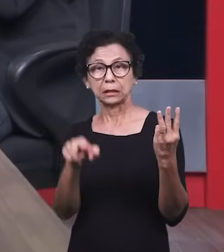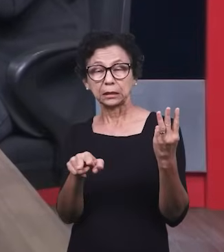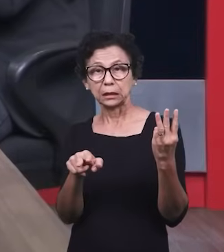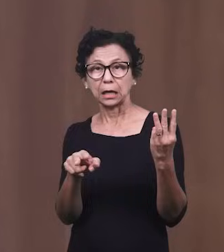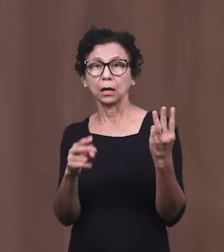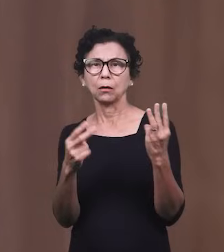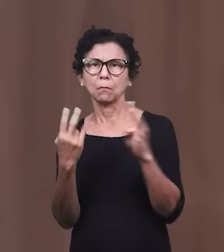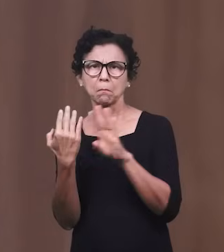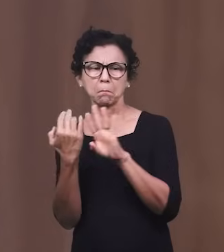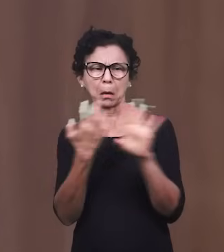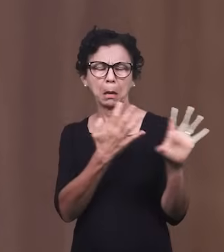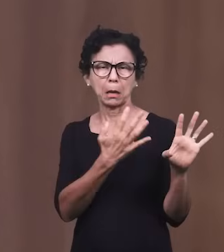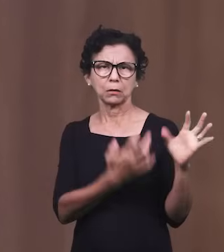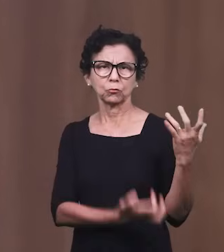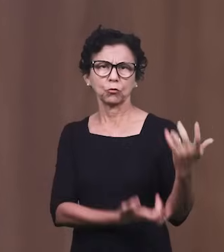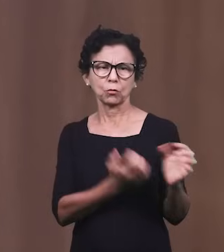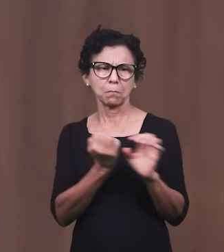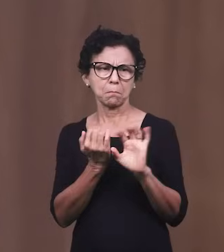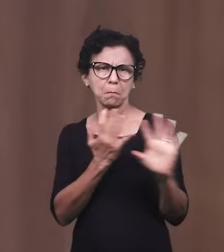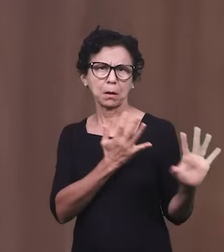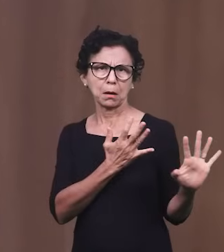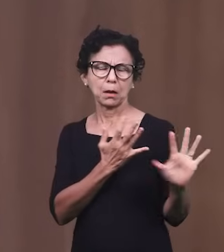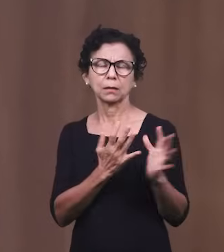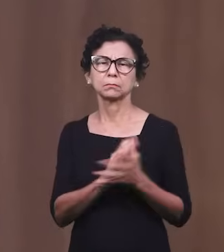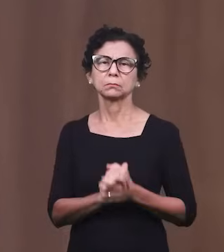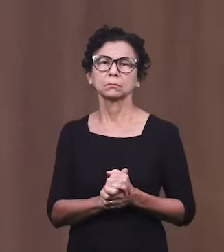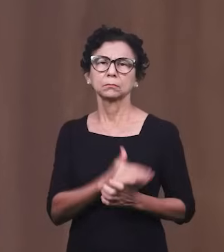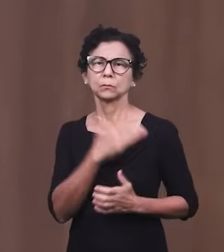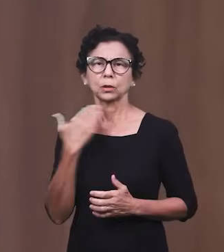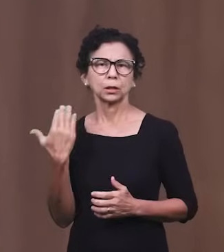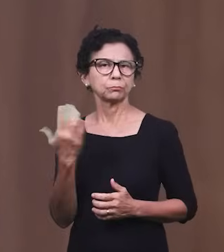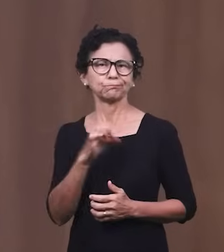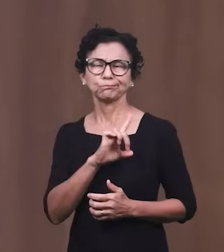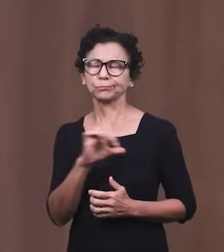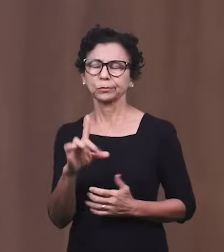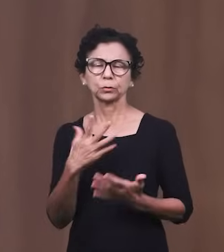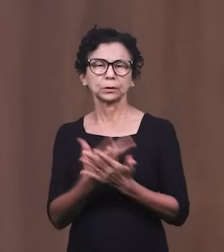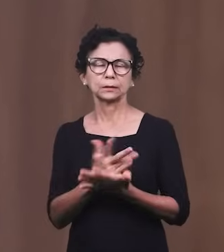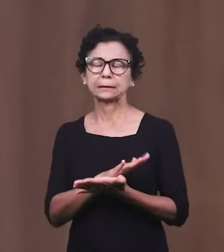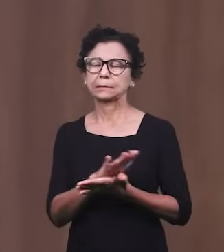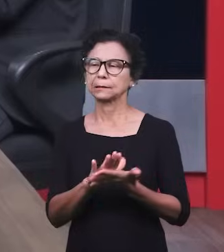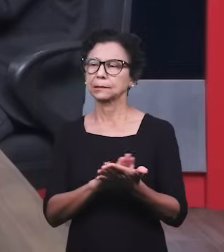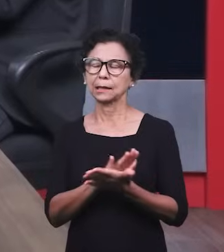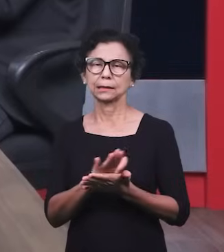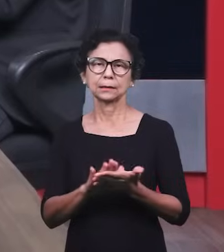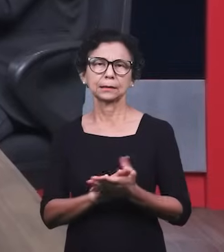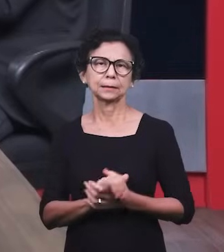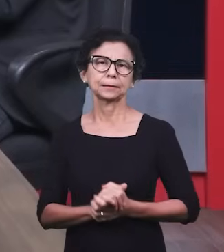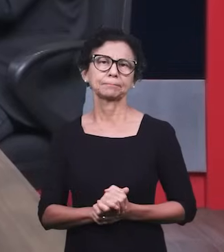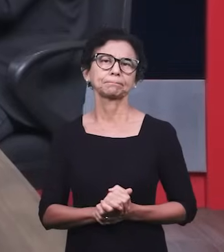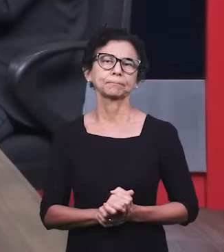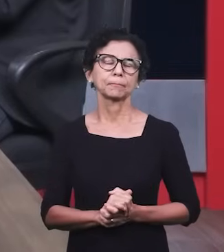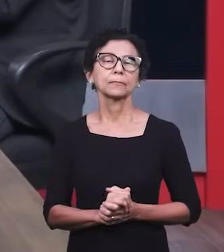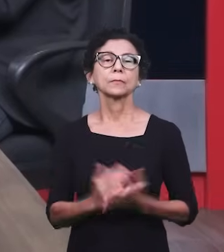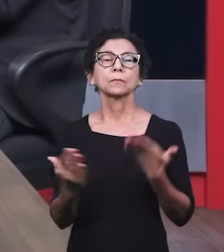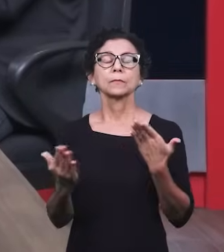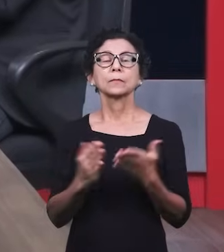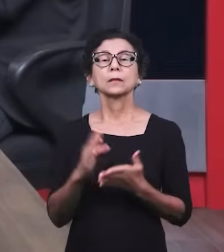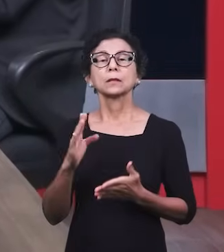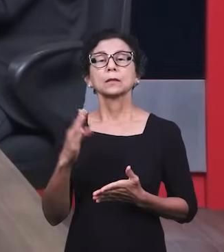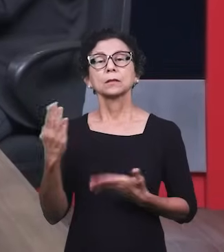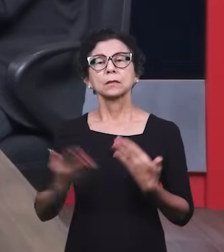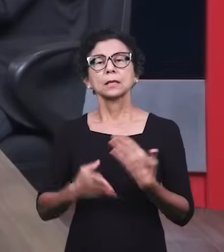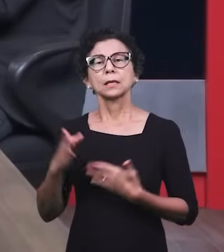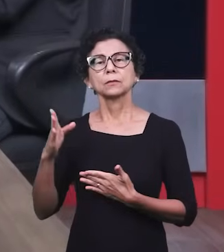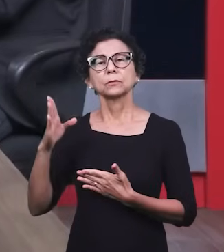a a abordagem desse texto e dentro do que a doutora gislan trouxe para nós é que muitas plantas a a raiz ela